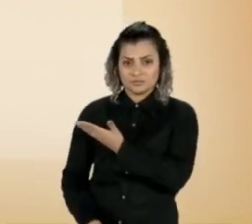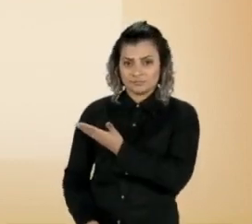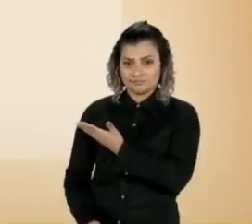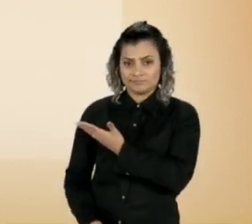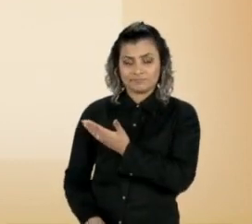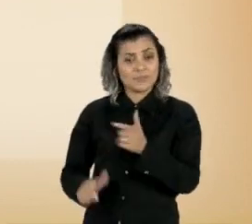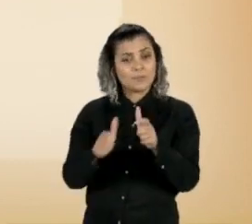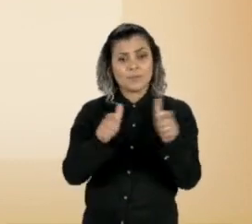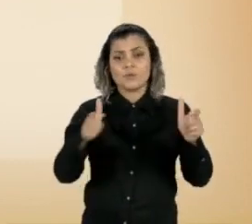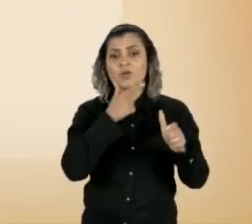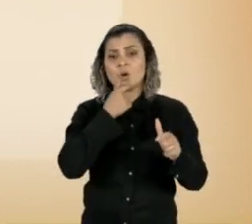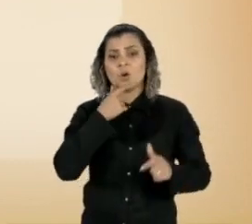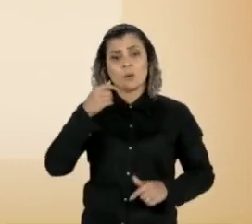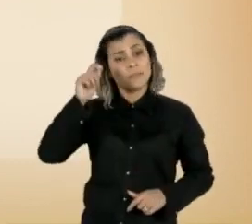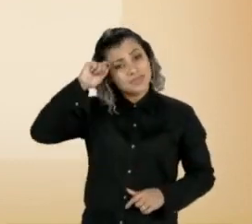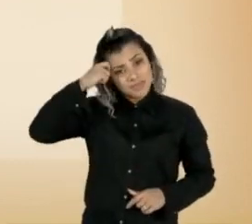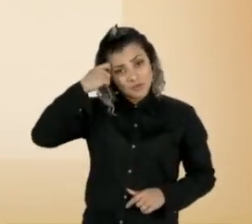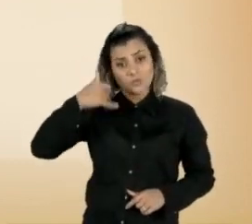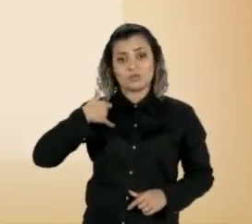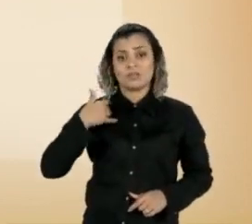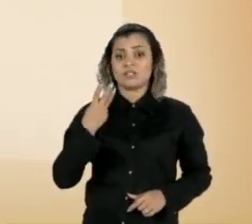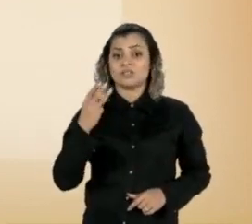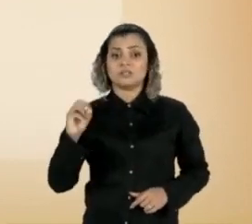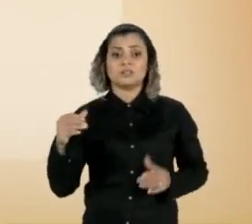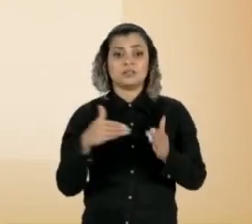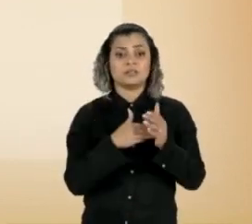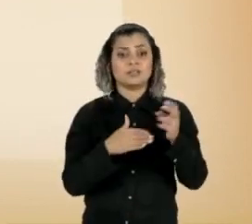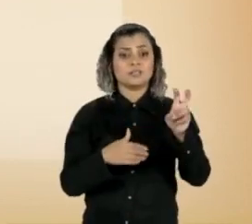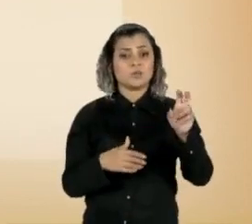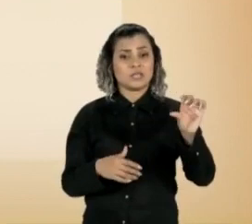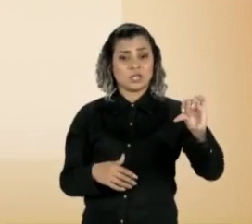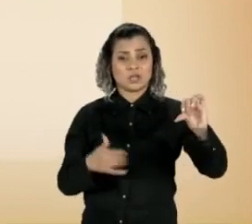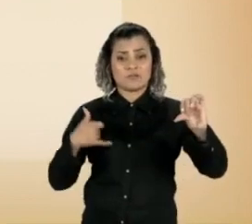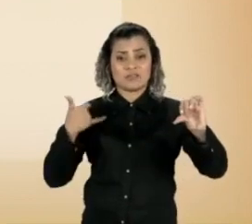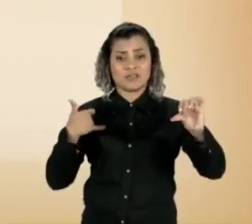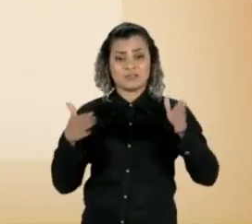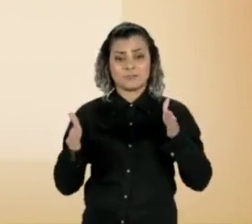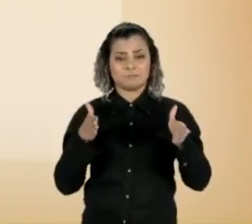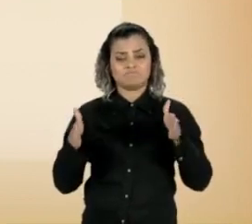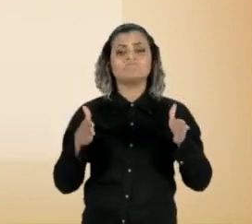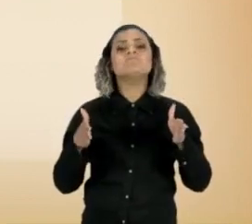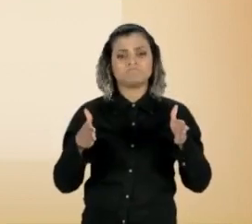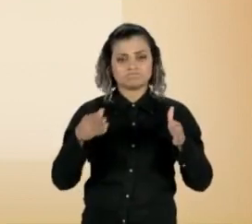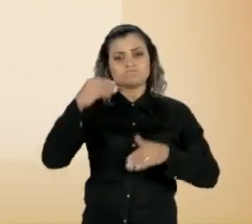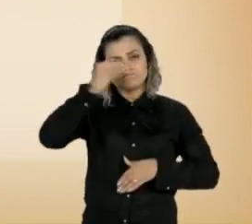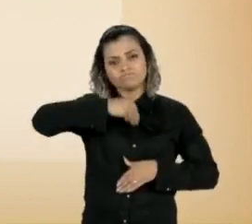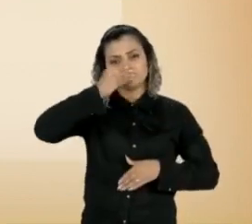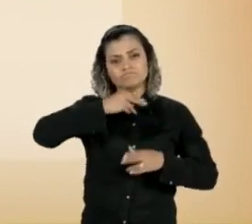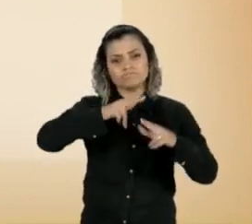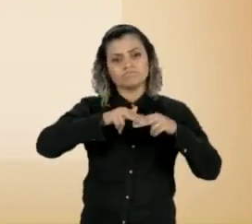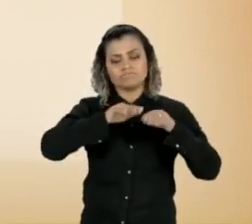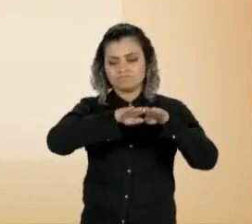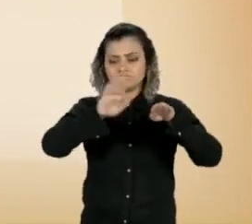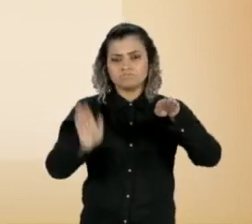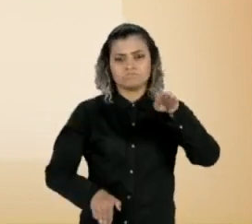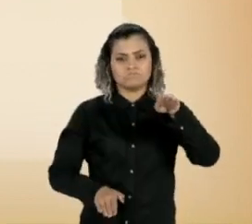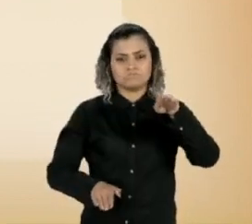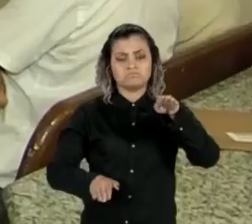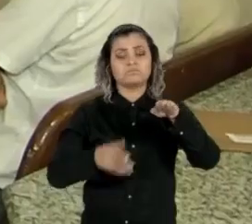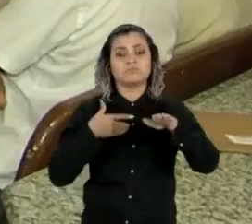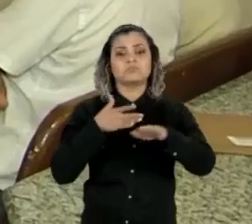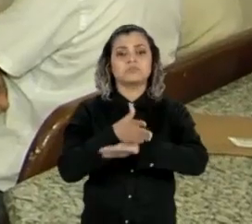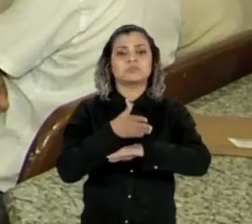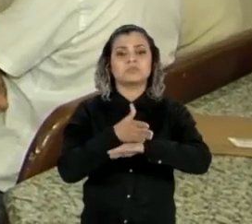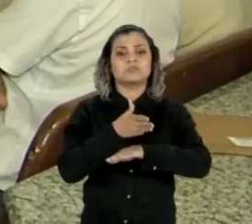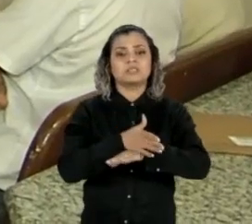foram homens negros de 30 a 59 anos que, segundo o estudo, ficaram ainda mais vulneráveis à desigualdade no acesso à